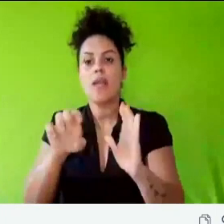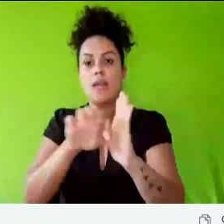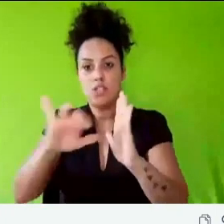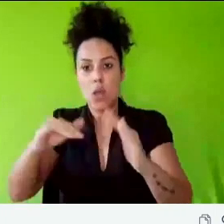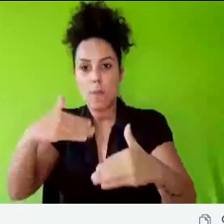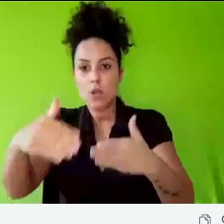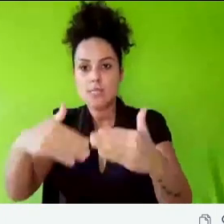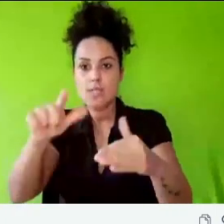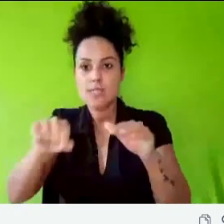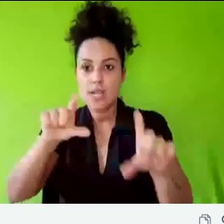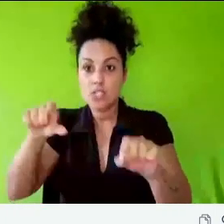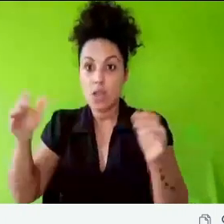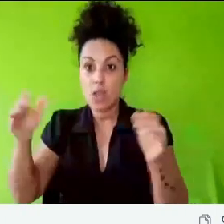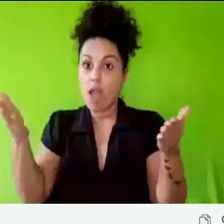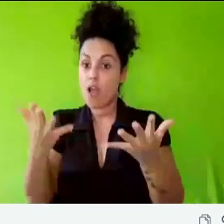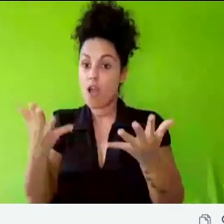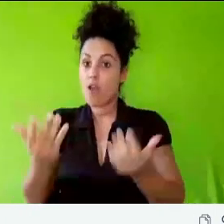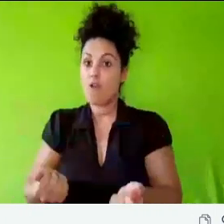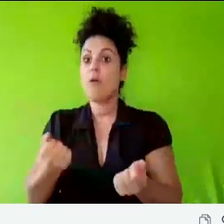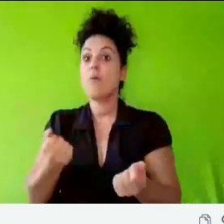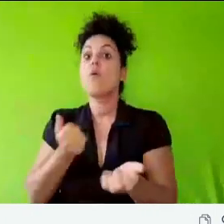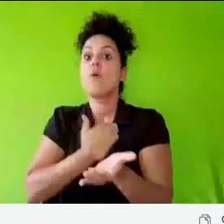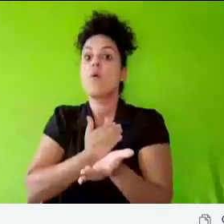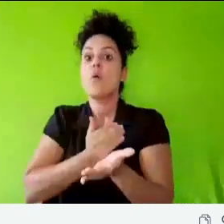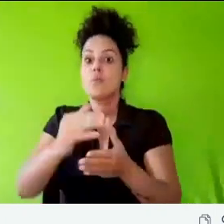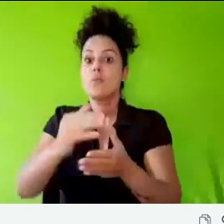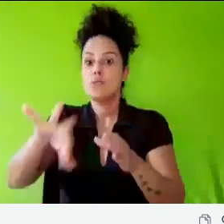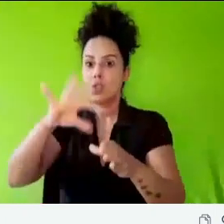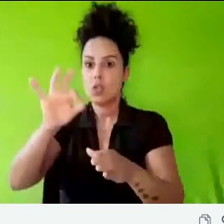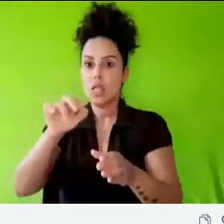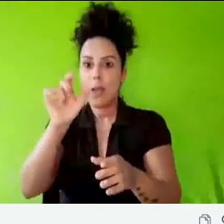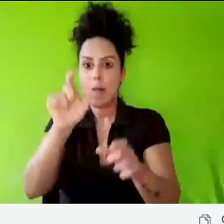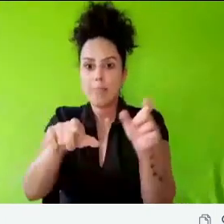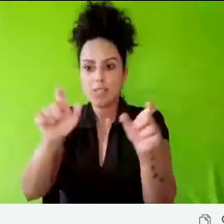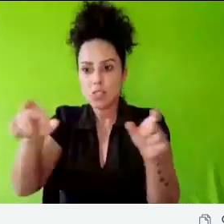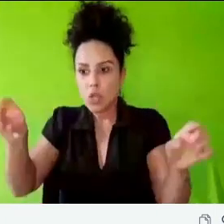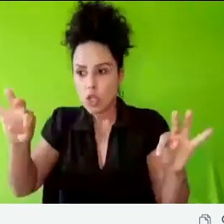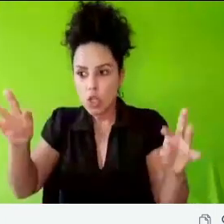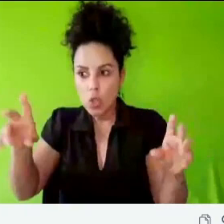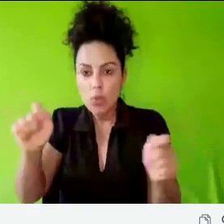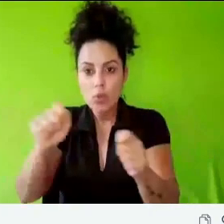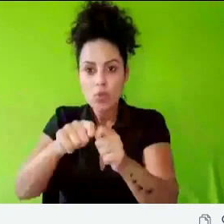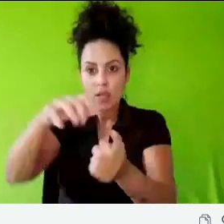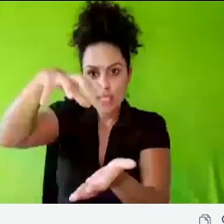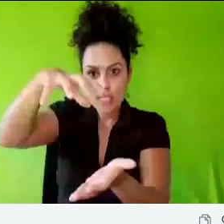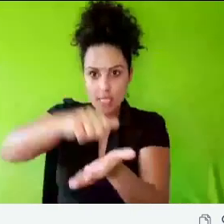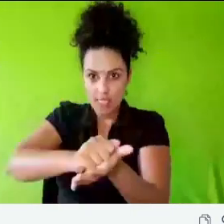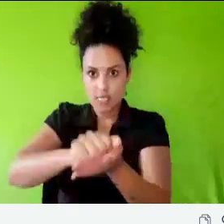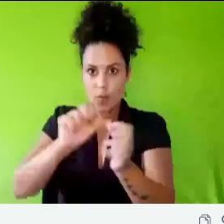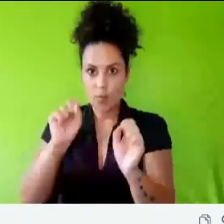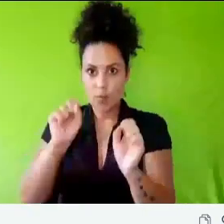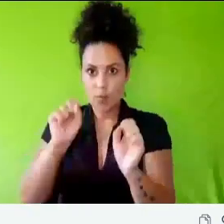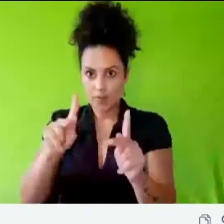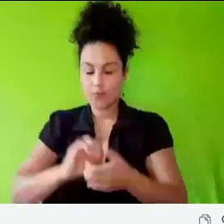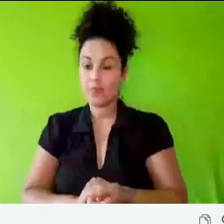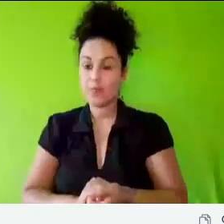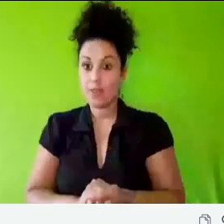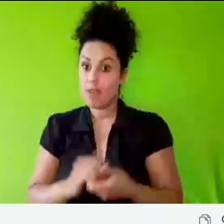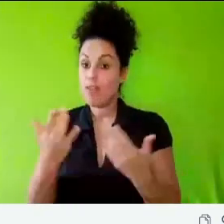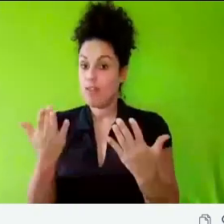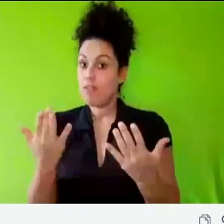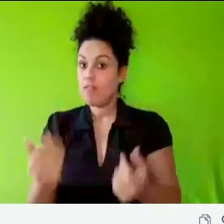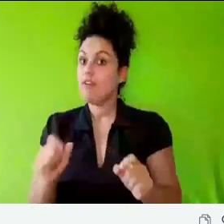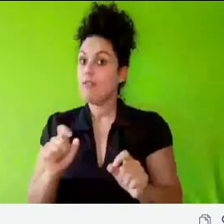iniciaremos o sorteio de todos os candidatos com inscrições homologadas. utilizando o número do sorteio que foi